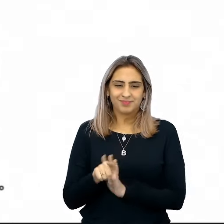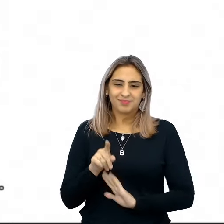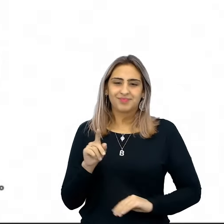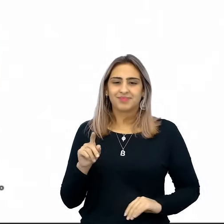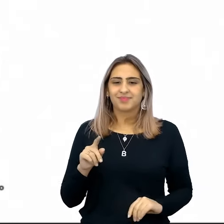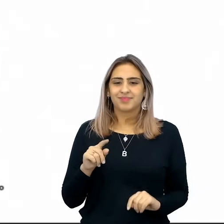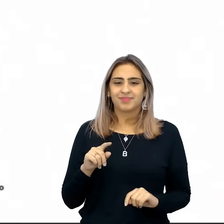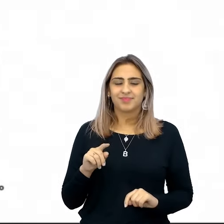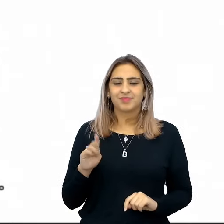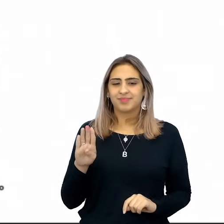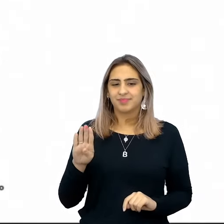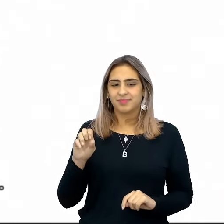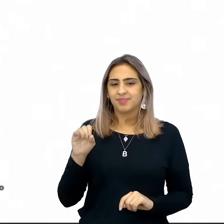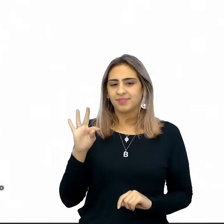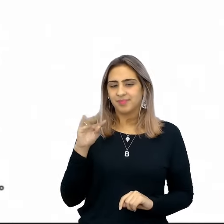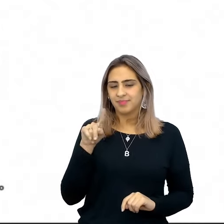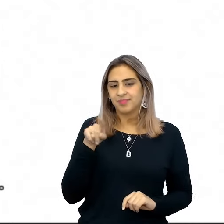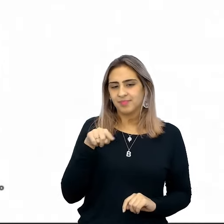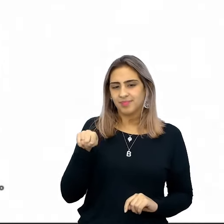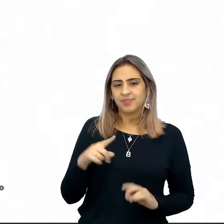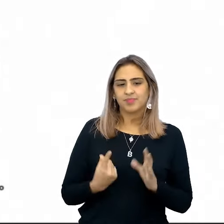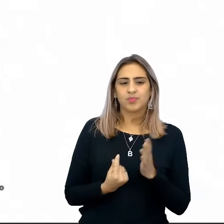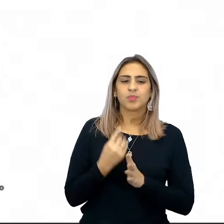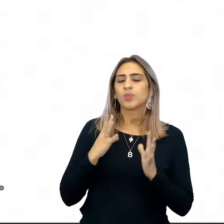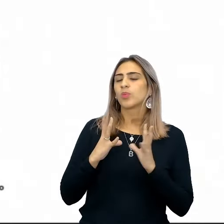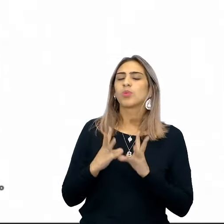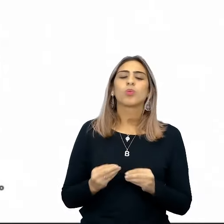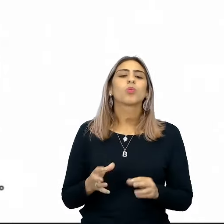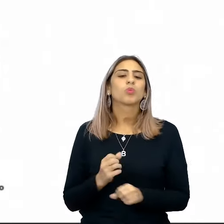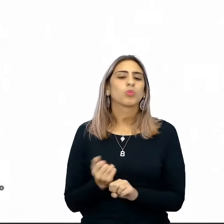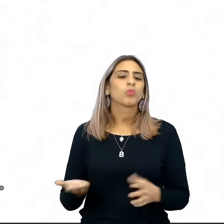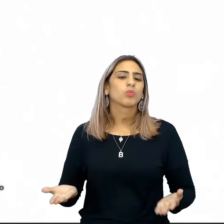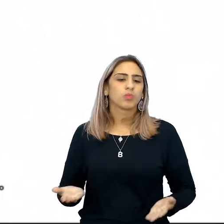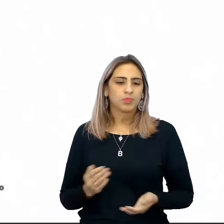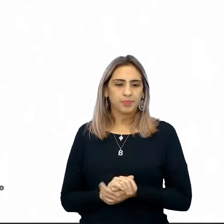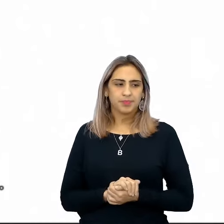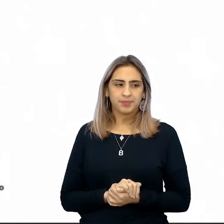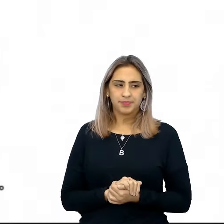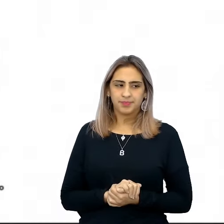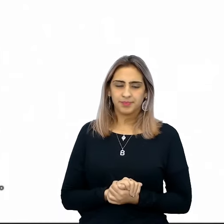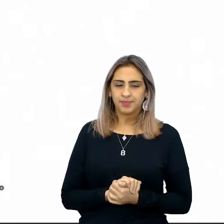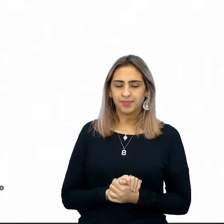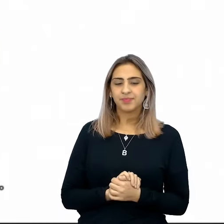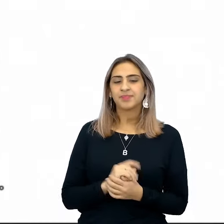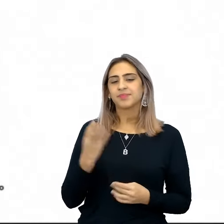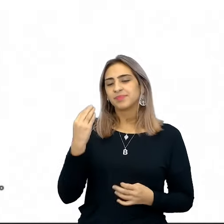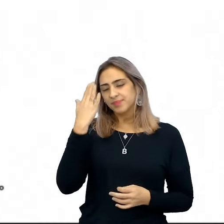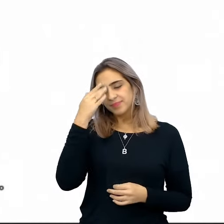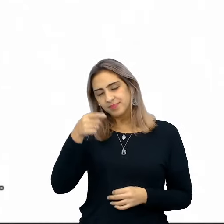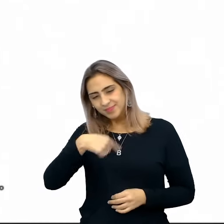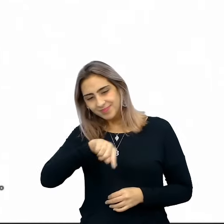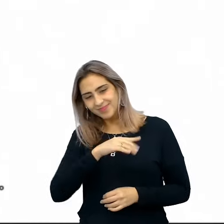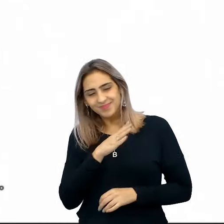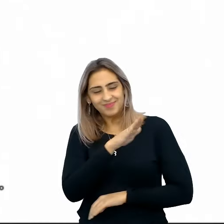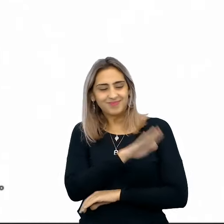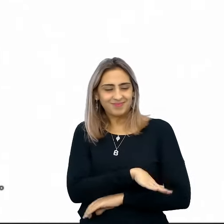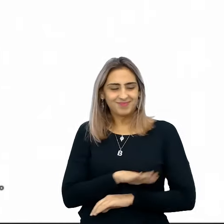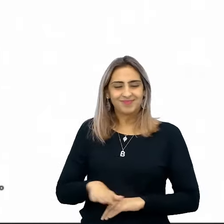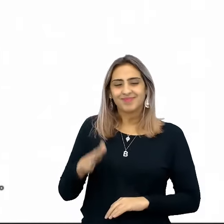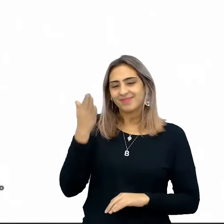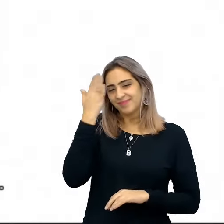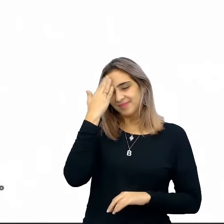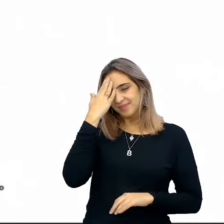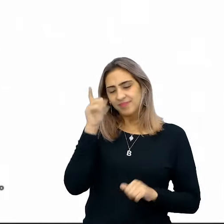Beatriz comprou ao todo. Então, sabemos que muitas vezes as crianças, elas sabem, né, fazer